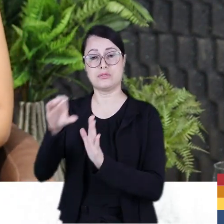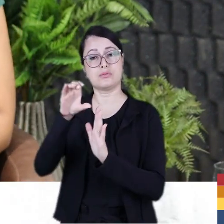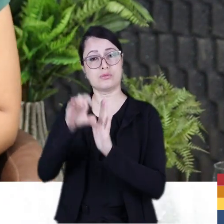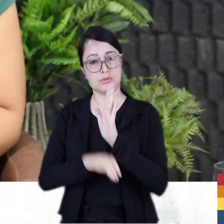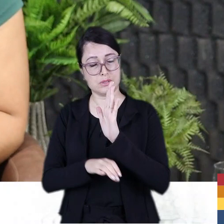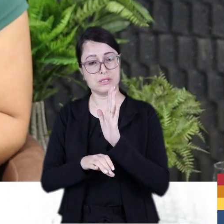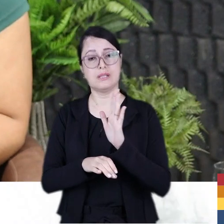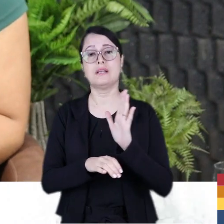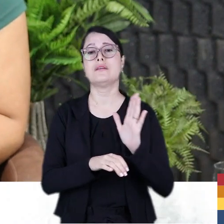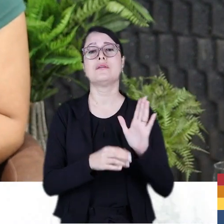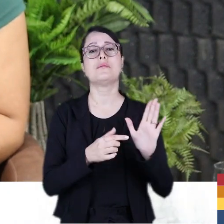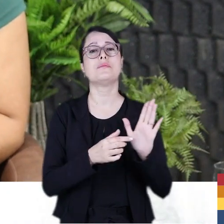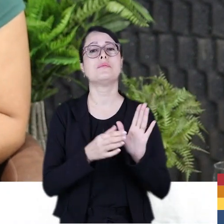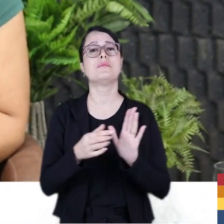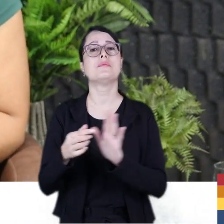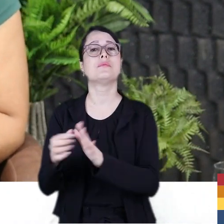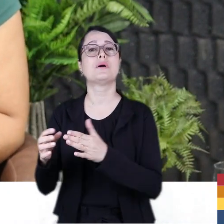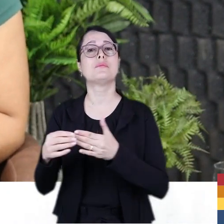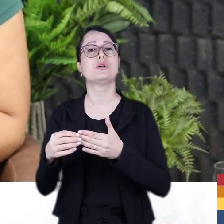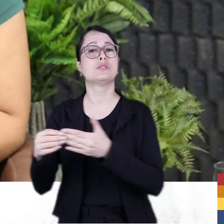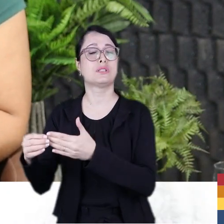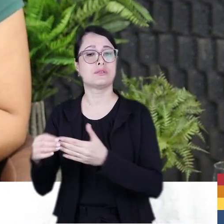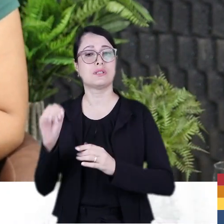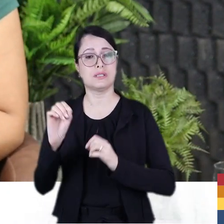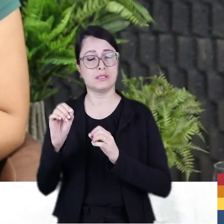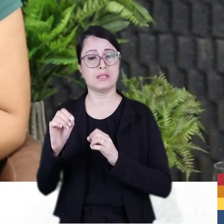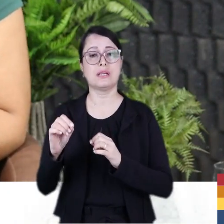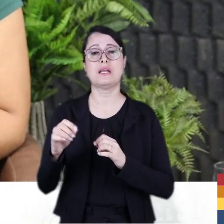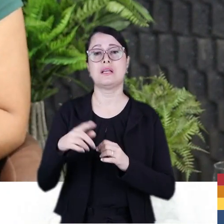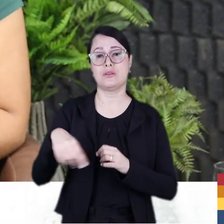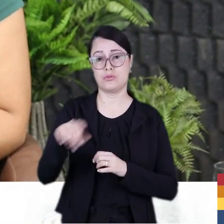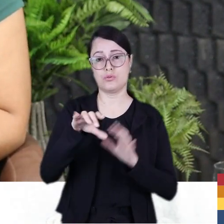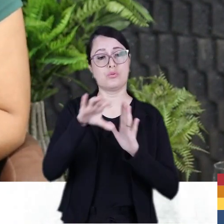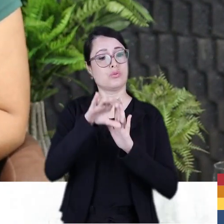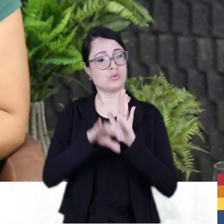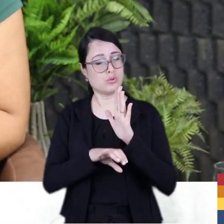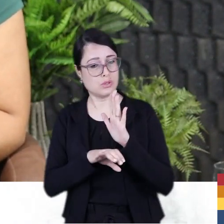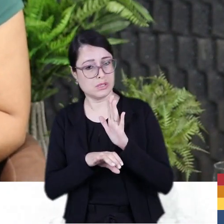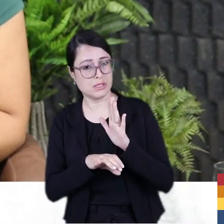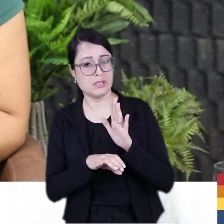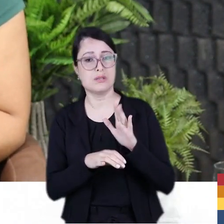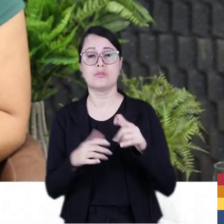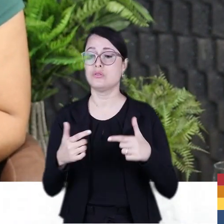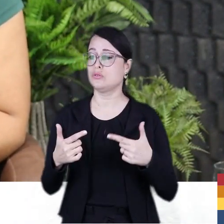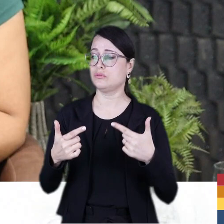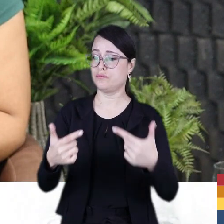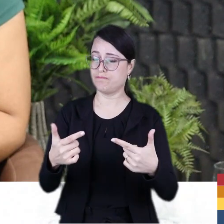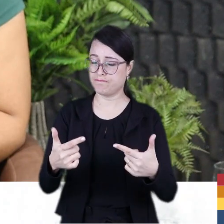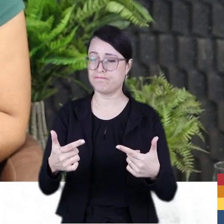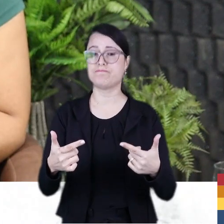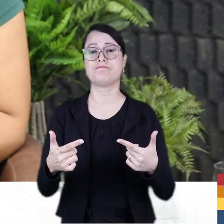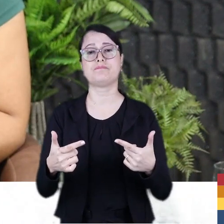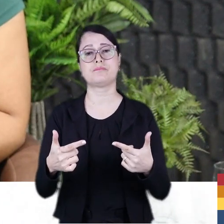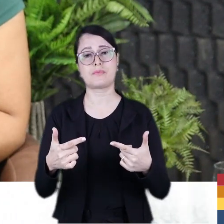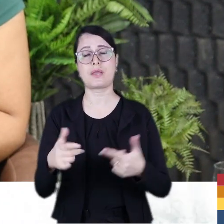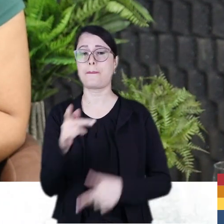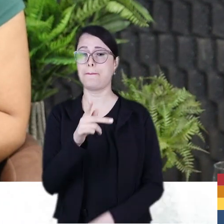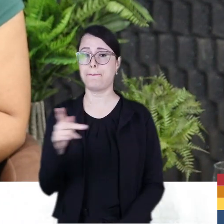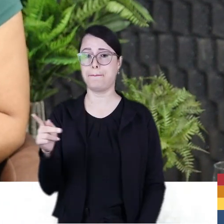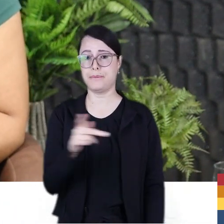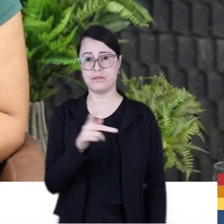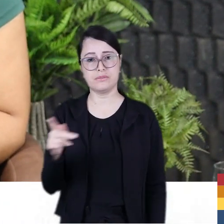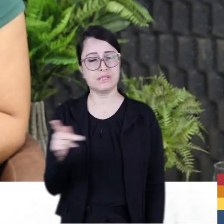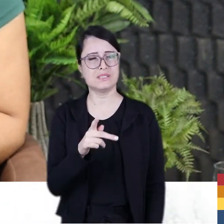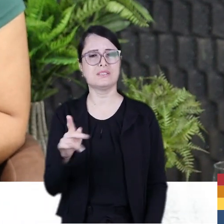de dizer, fazer, usar esse termo, então, assim, como sincronizar isso